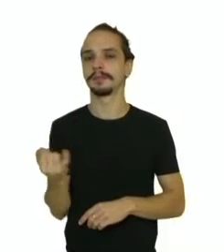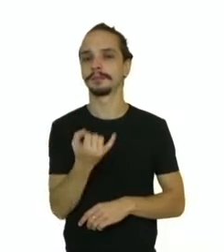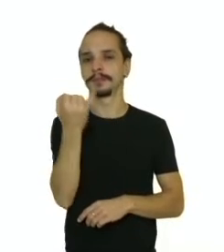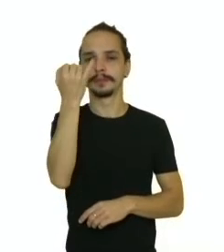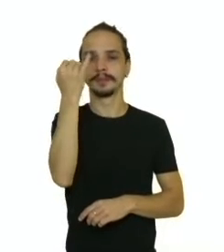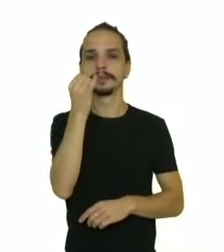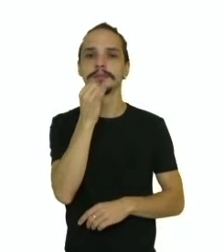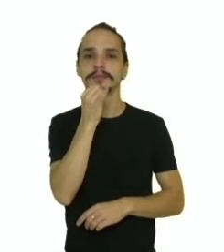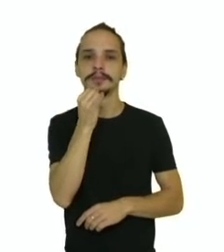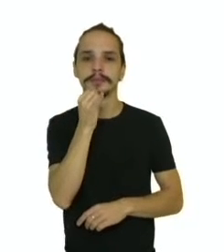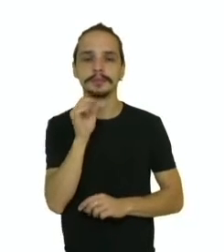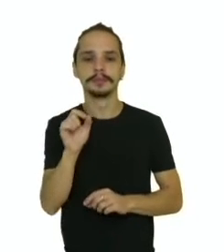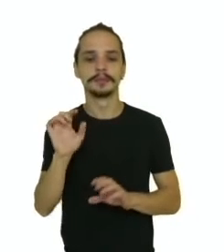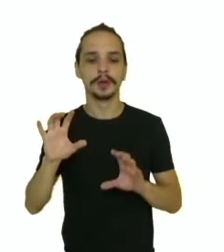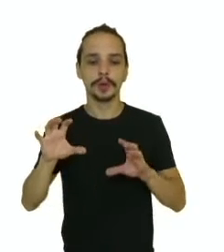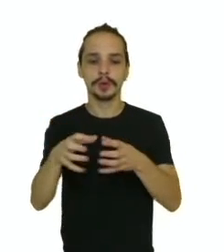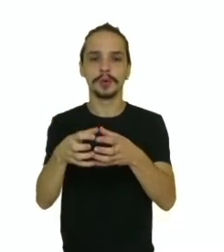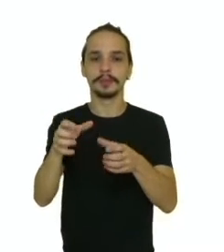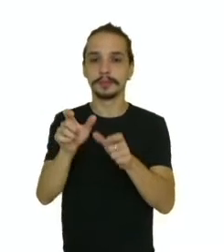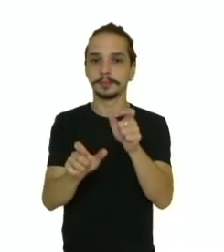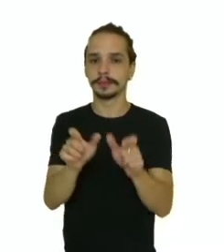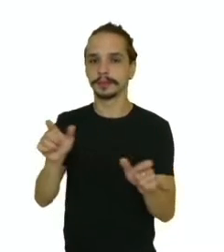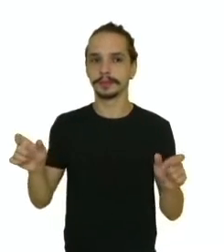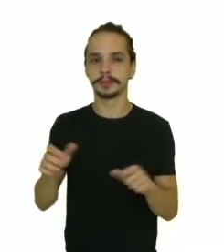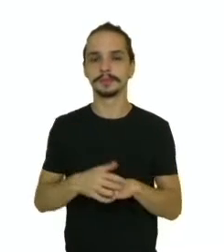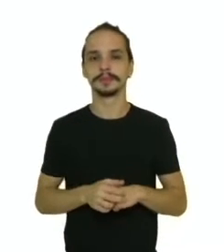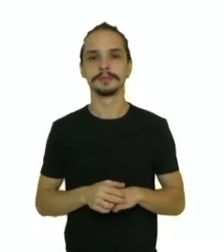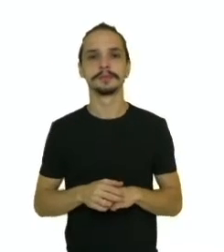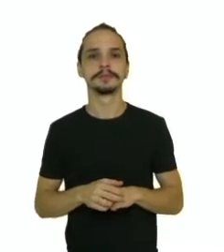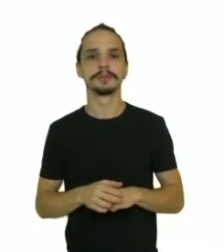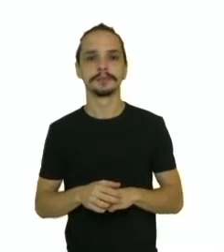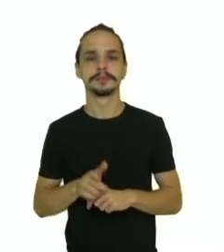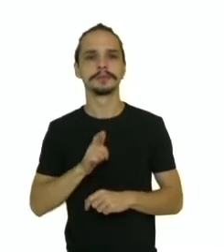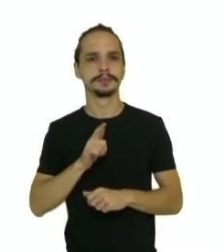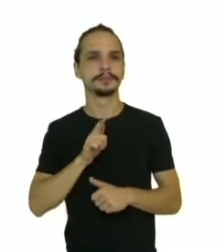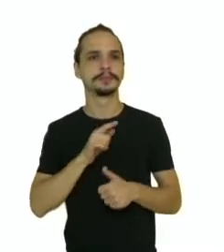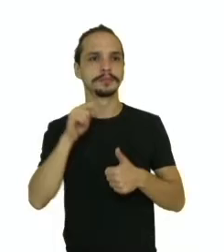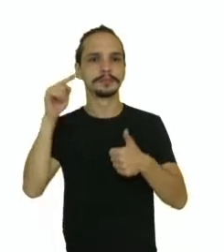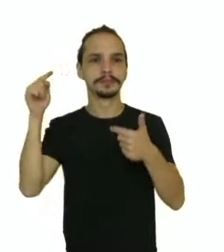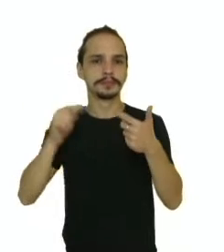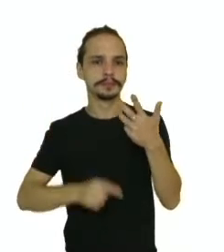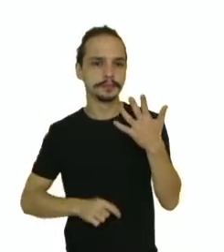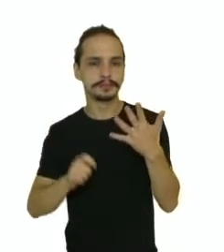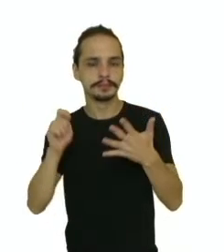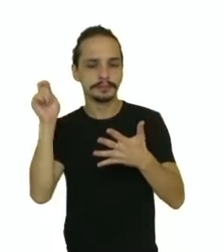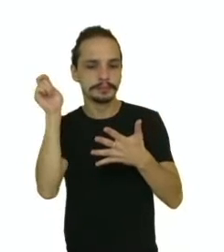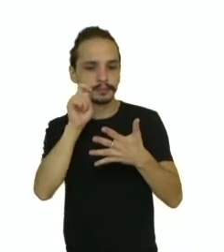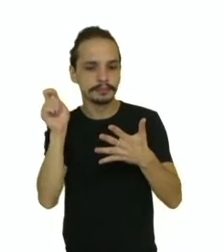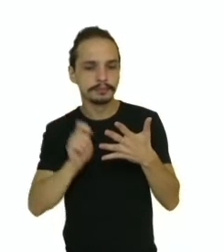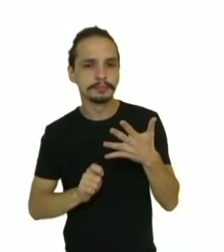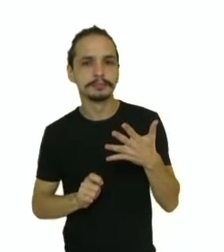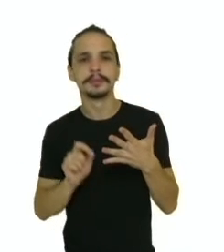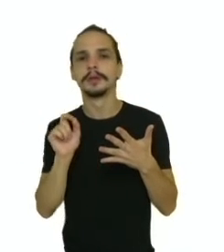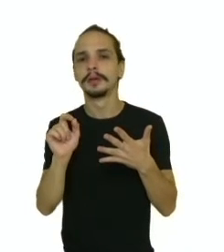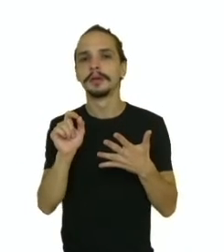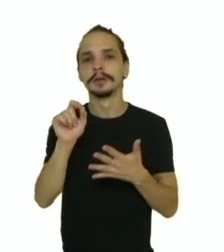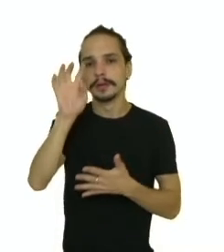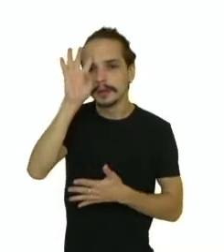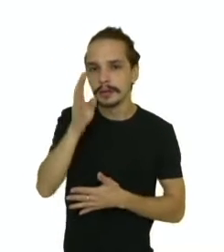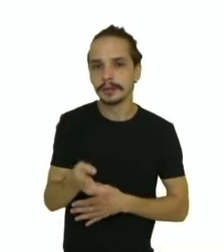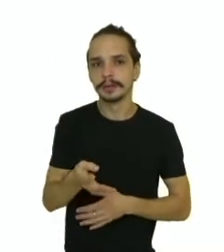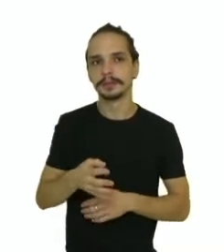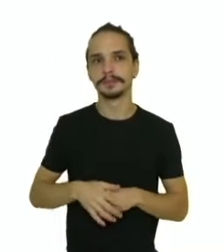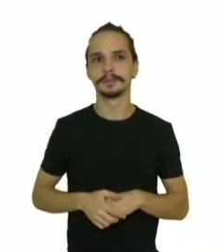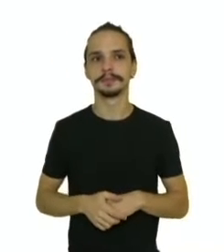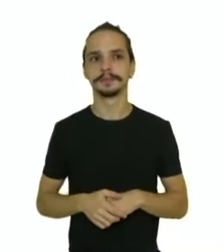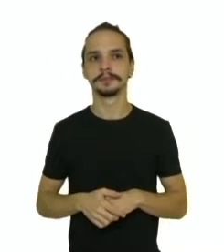na especialmente em grupo de pessoas Então você tem vários critérios né que você usa para sua tomada de